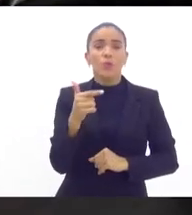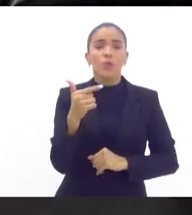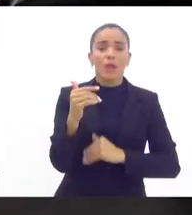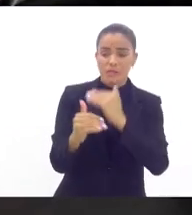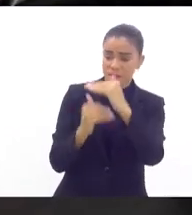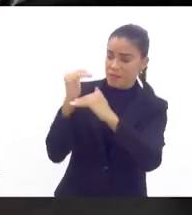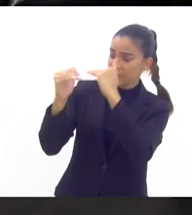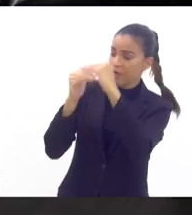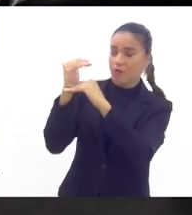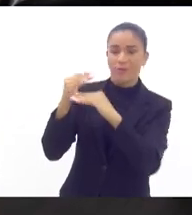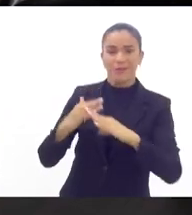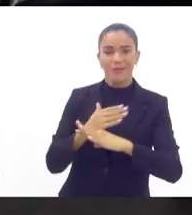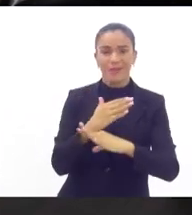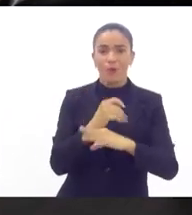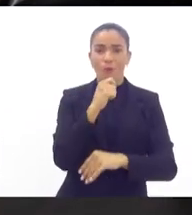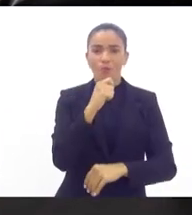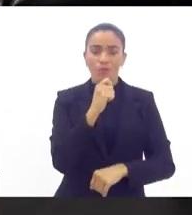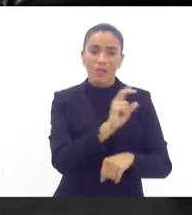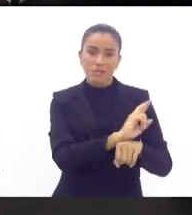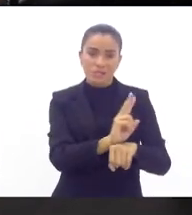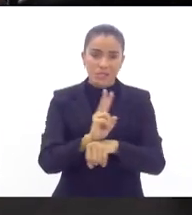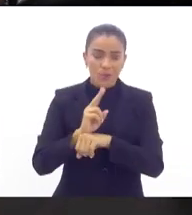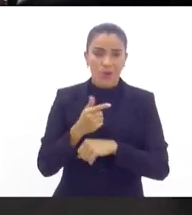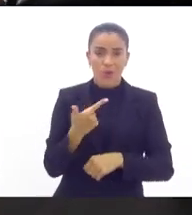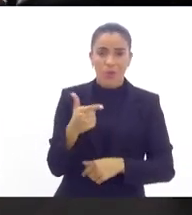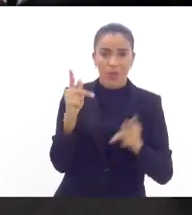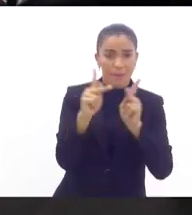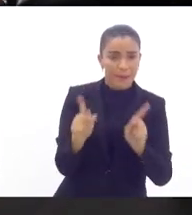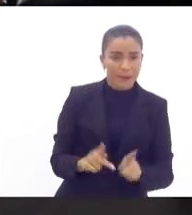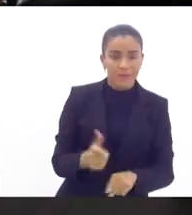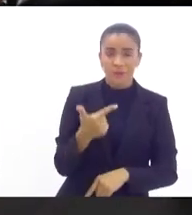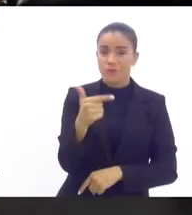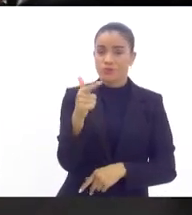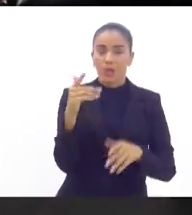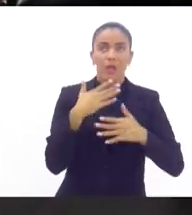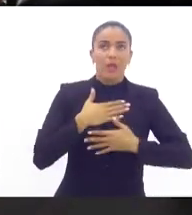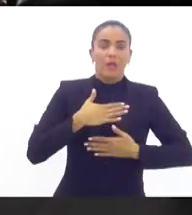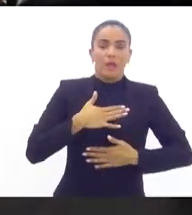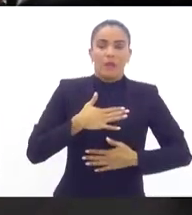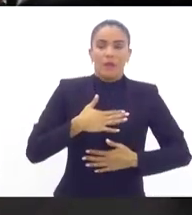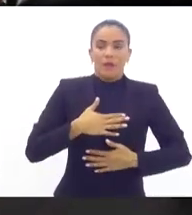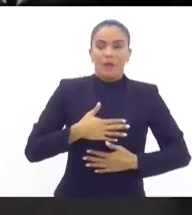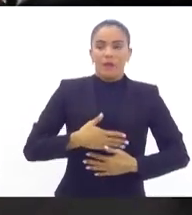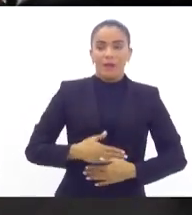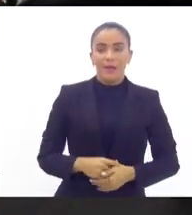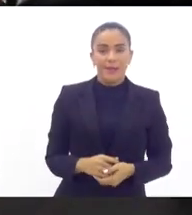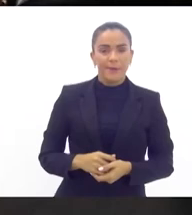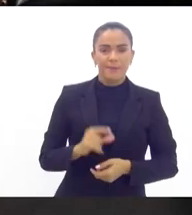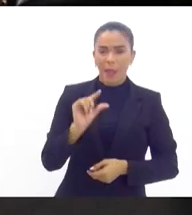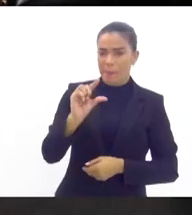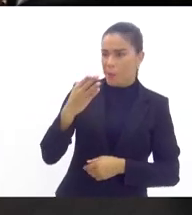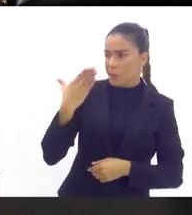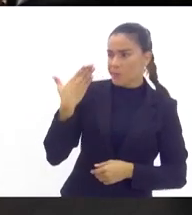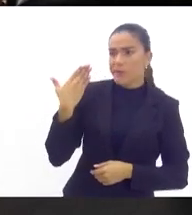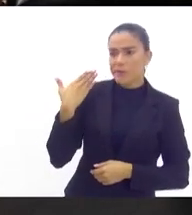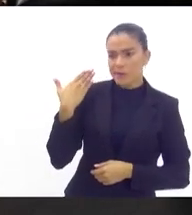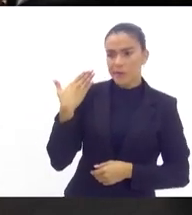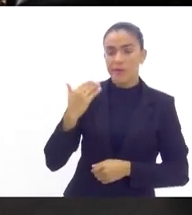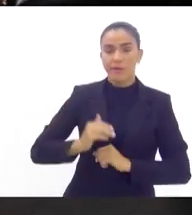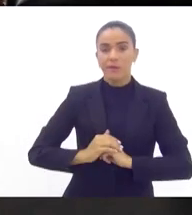desenvolvimento na cidade que você não tem segurança jurídica que você não tem paz que você não tem tranquilidade eu tive recentemente